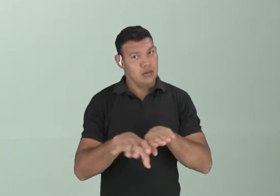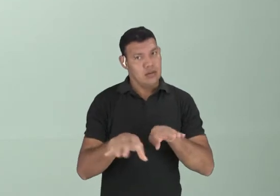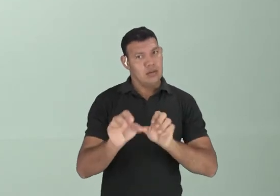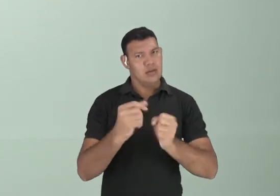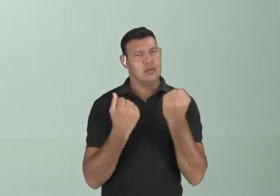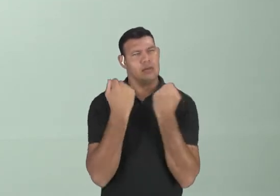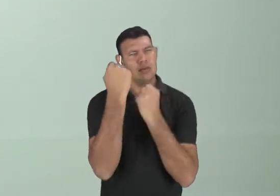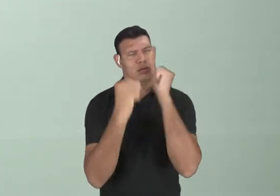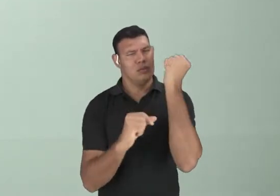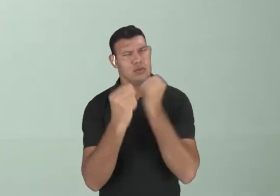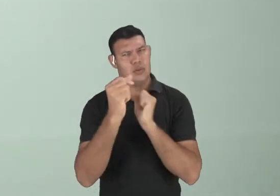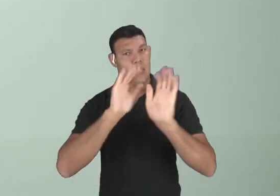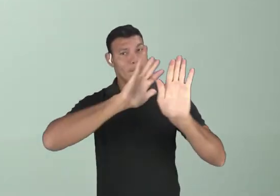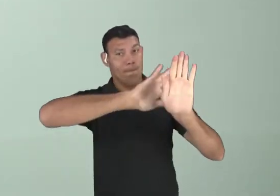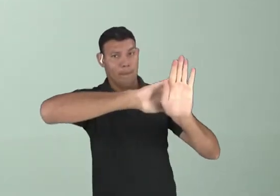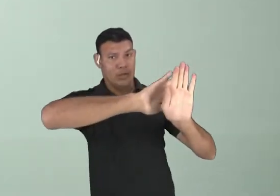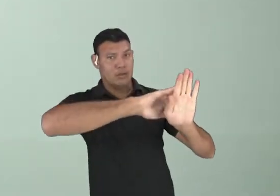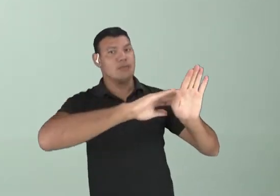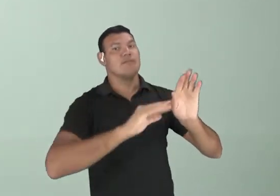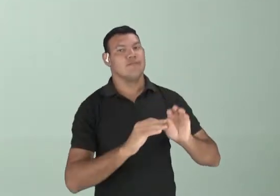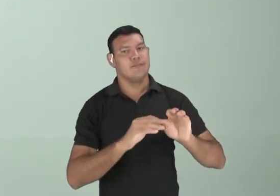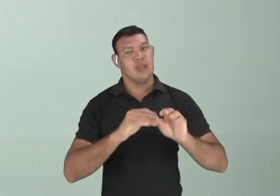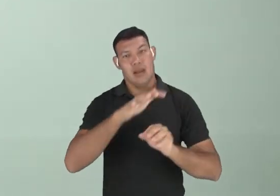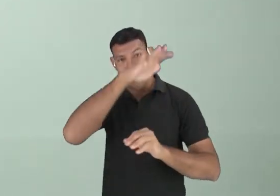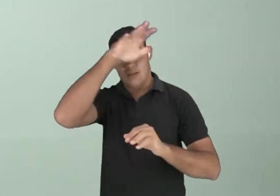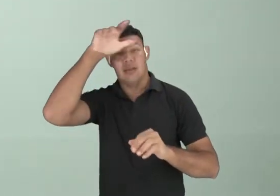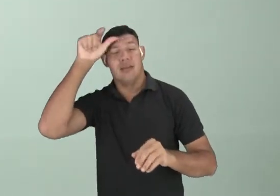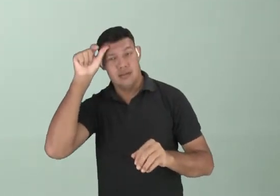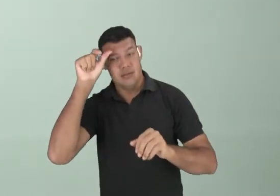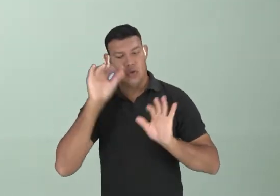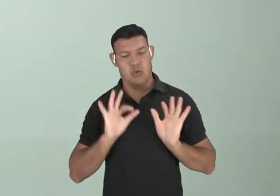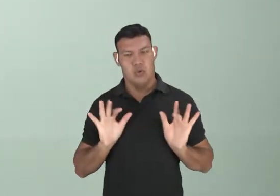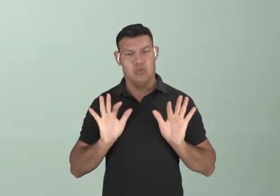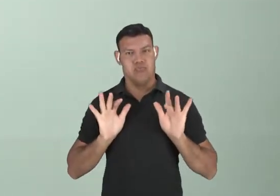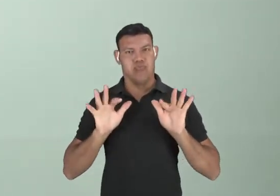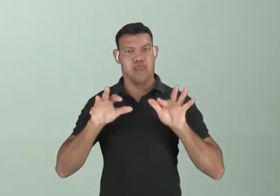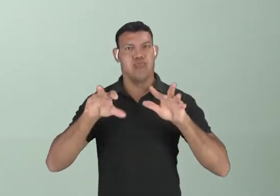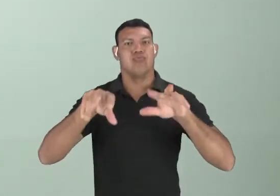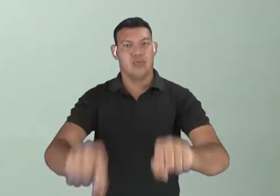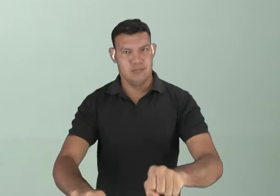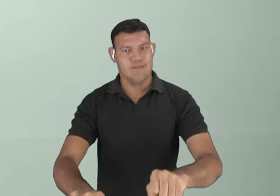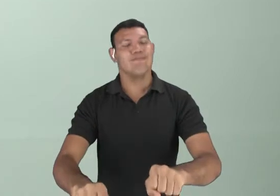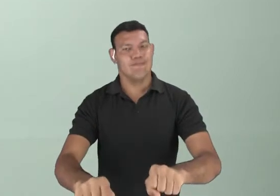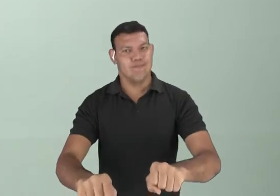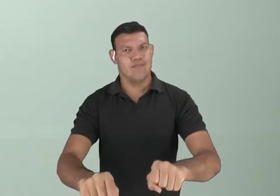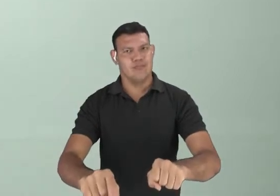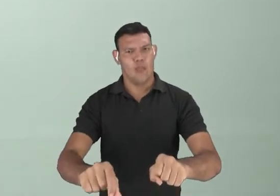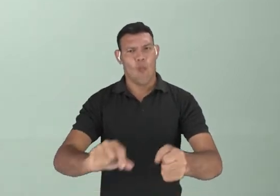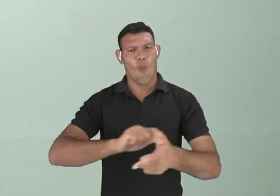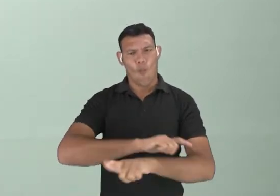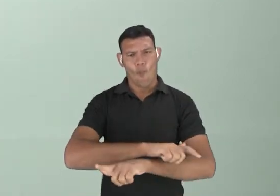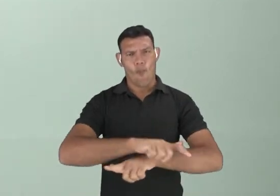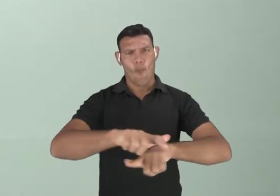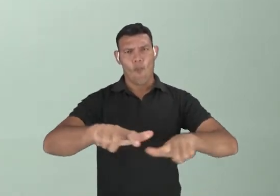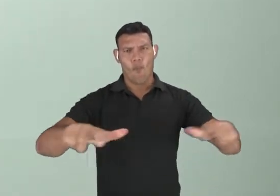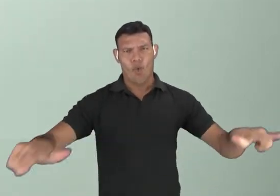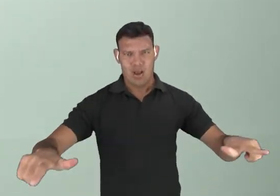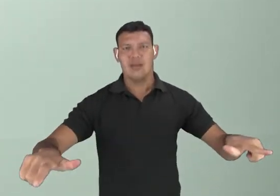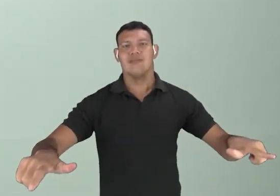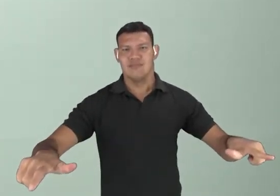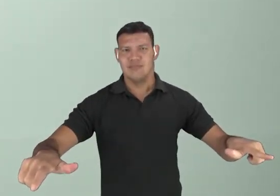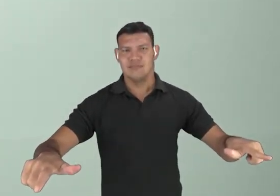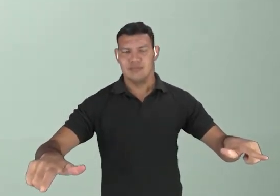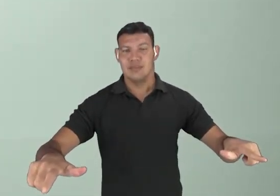pano de fundo mesmo é para que a Amazônia pudesse ser ocupada. Um grande vazio demográfico, com densidade